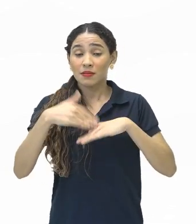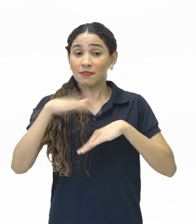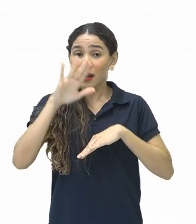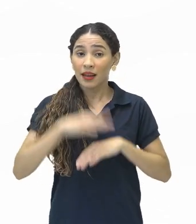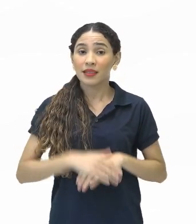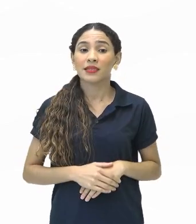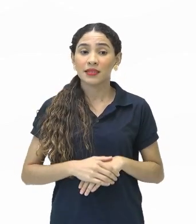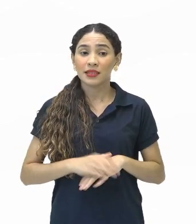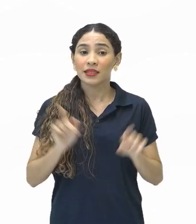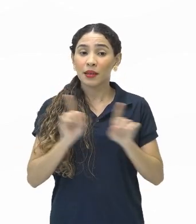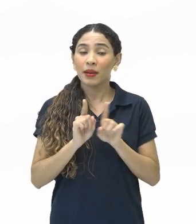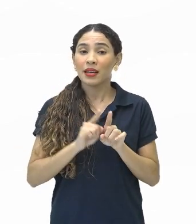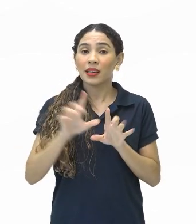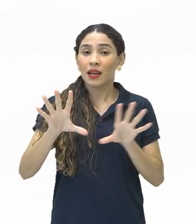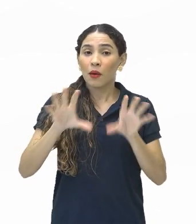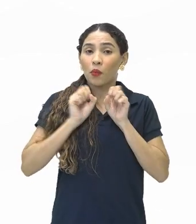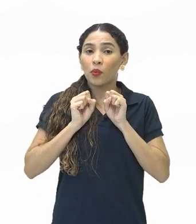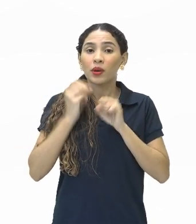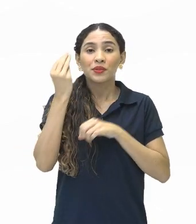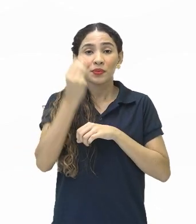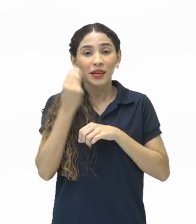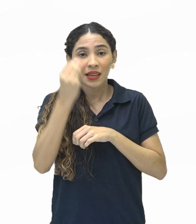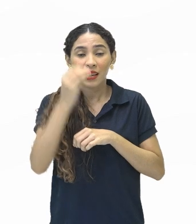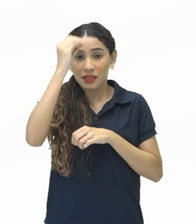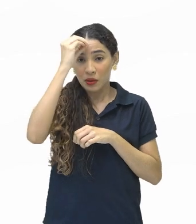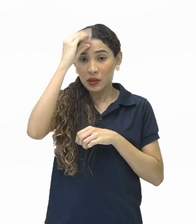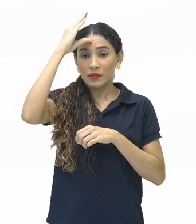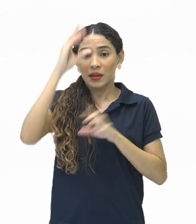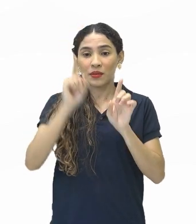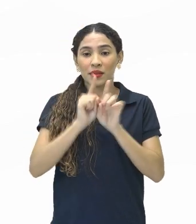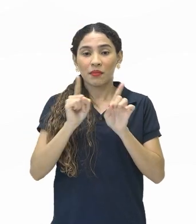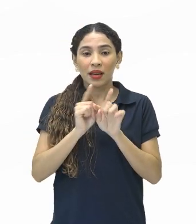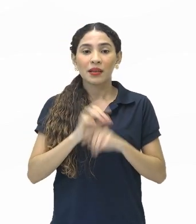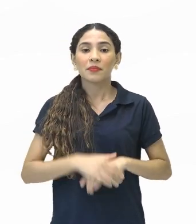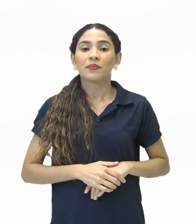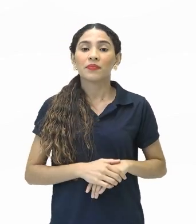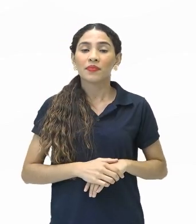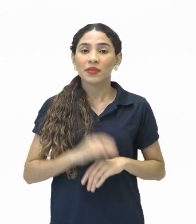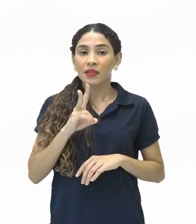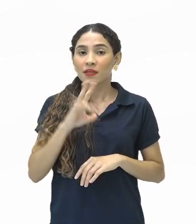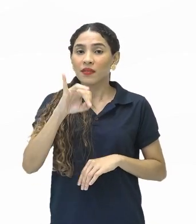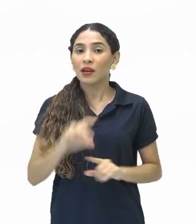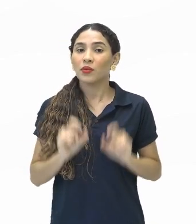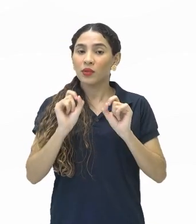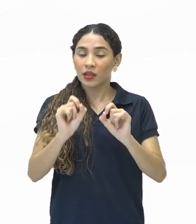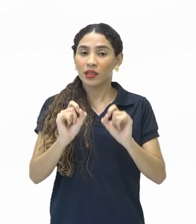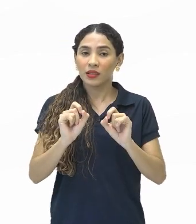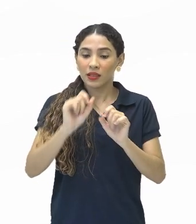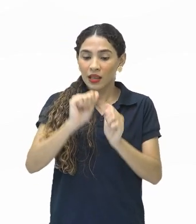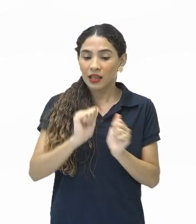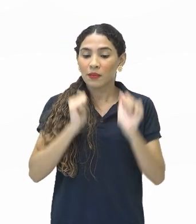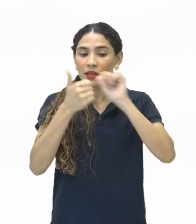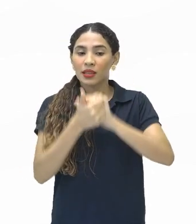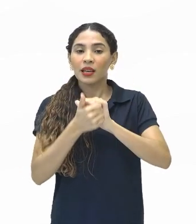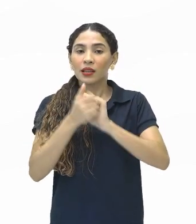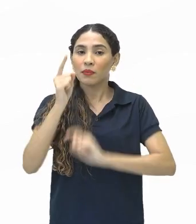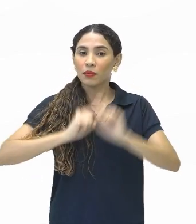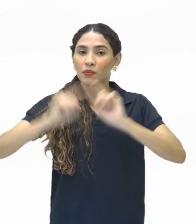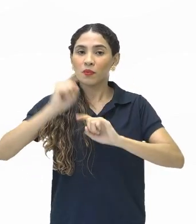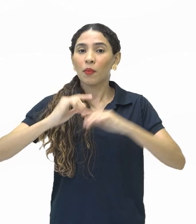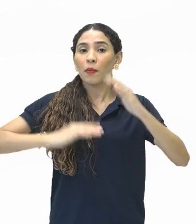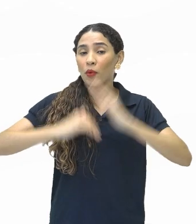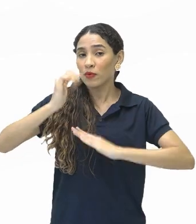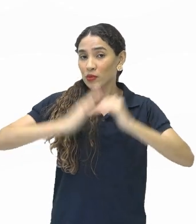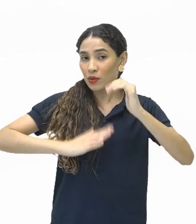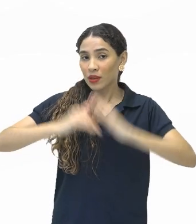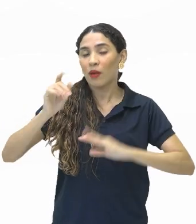mais, adquirindo experiência, conhecimento, né? E aí ele vai, então, se aperfeiçoando e se tornando um